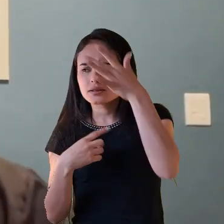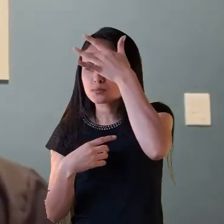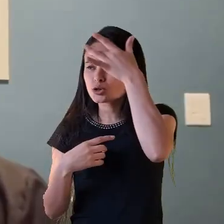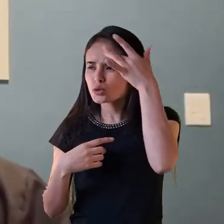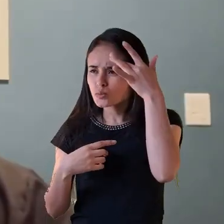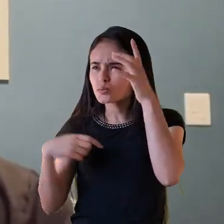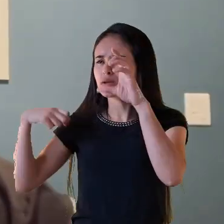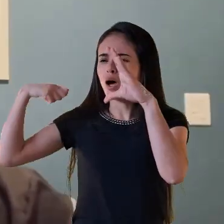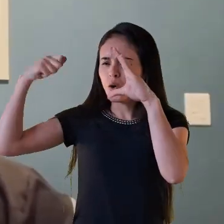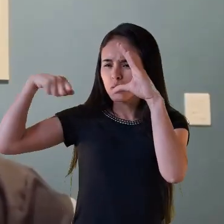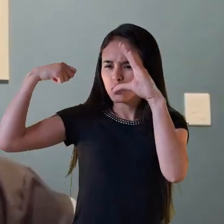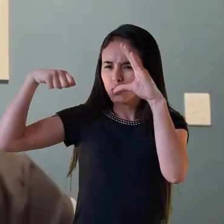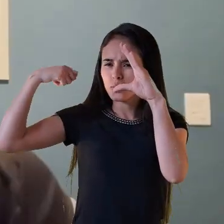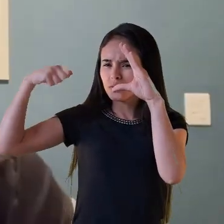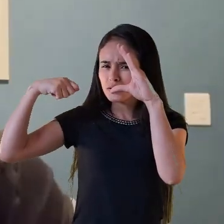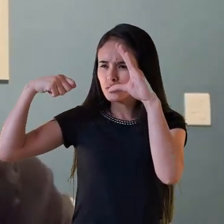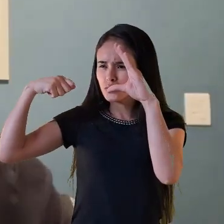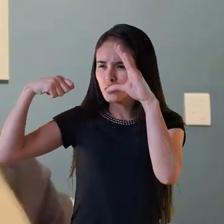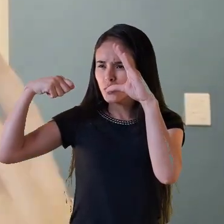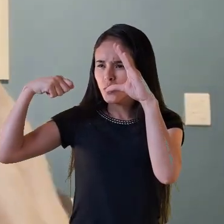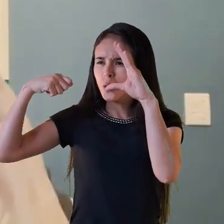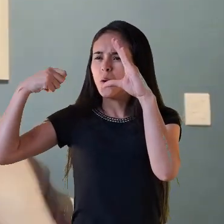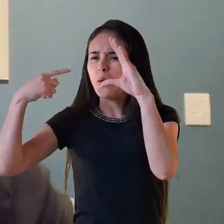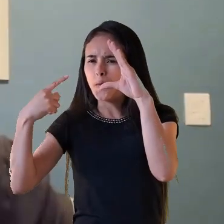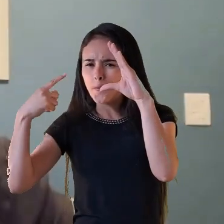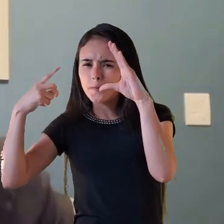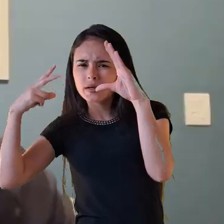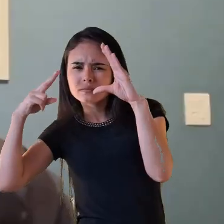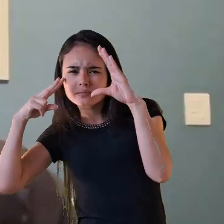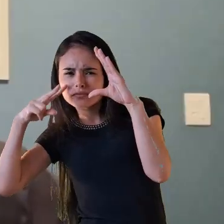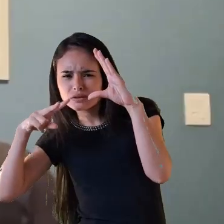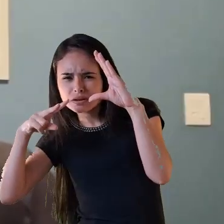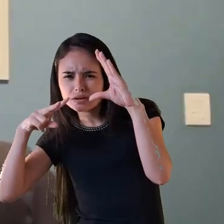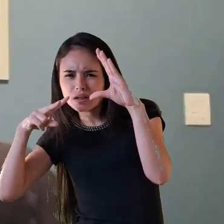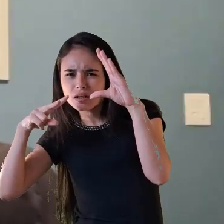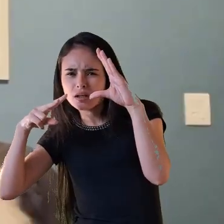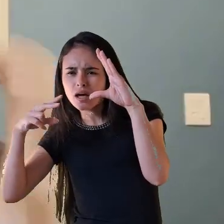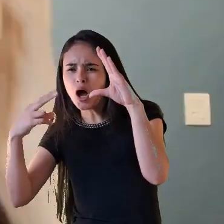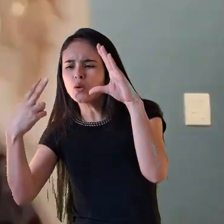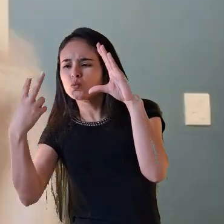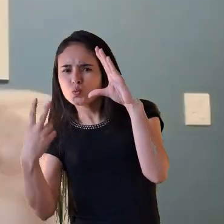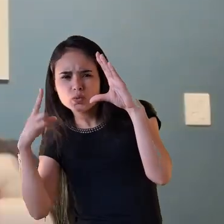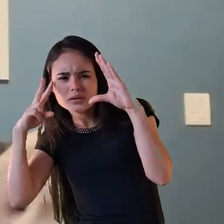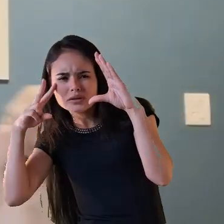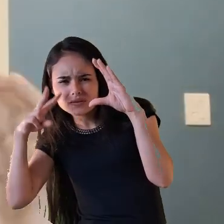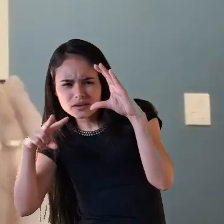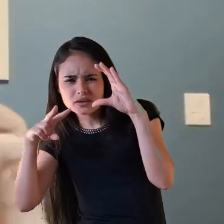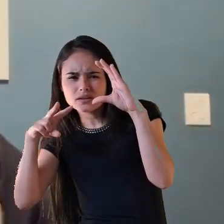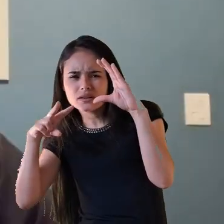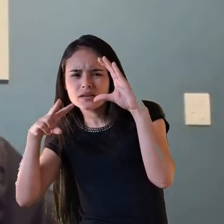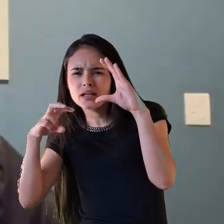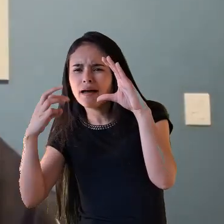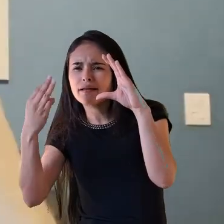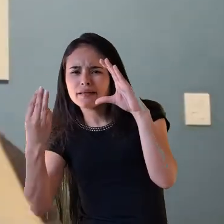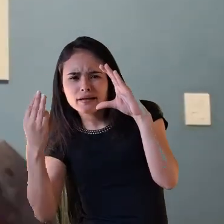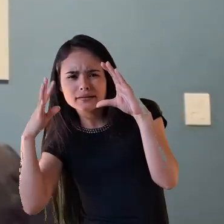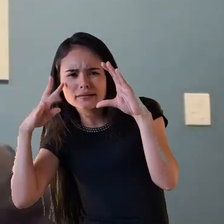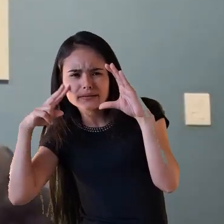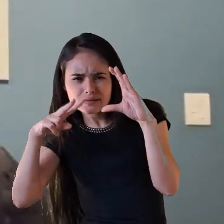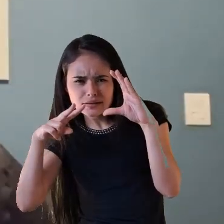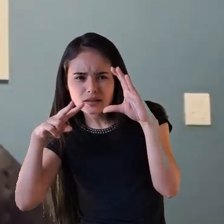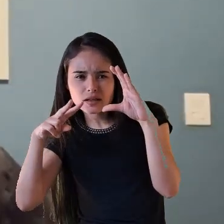e as pessoas me contavam que faziam isso porque você ouve da primeira vez, não necessariamente pega todas as informações que você queria para